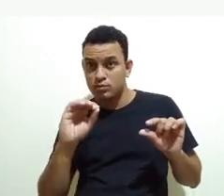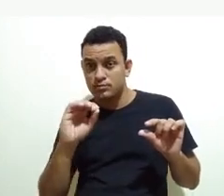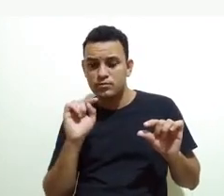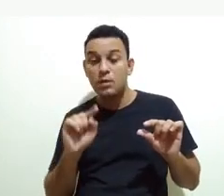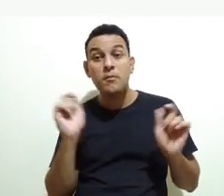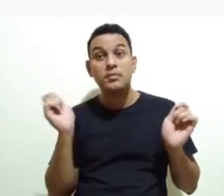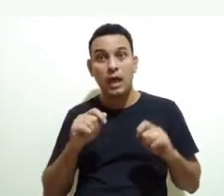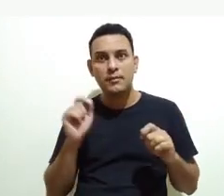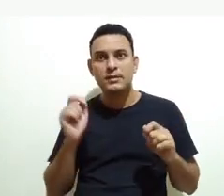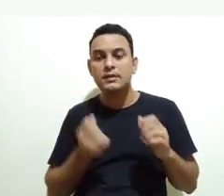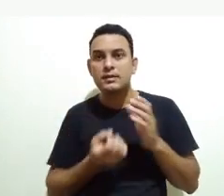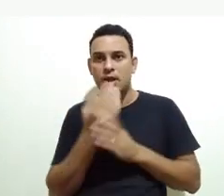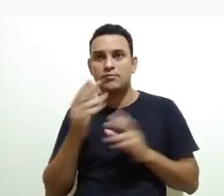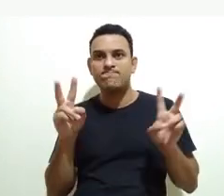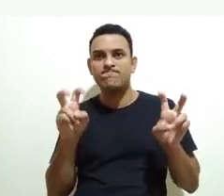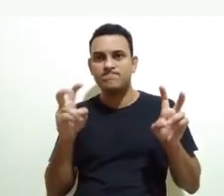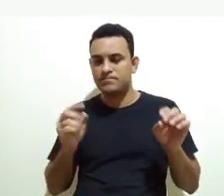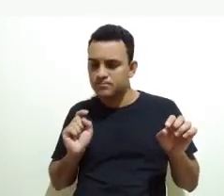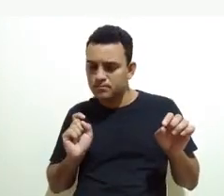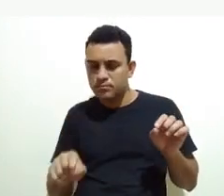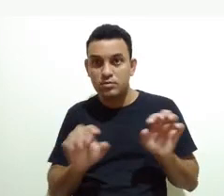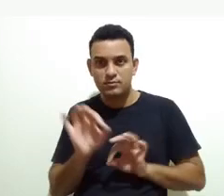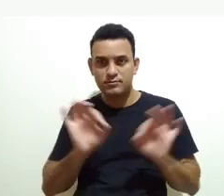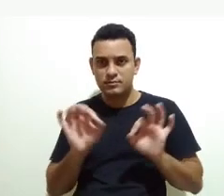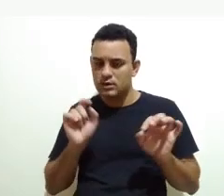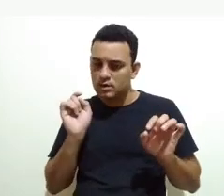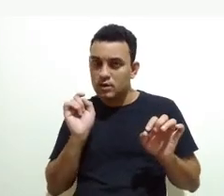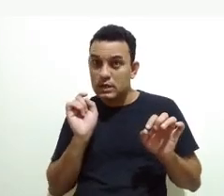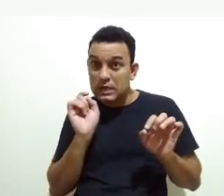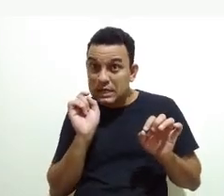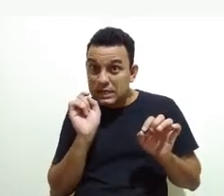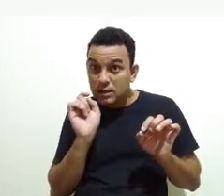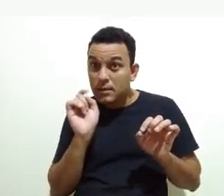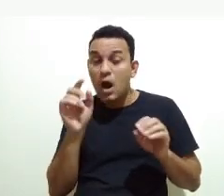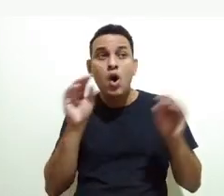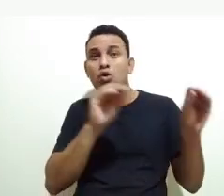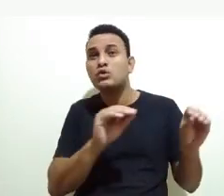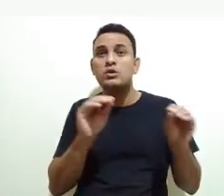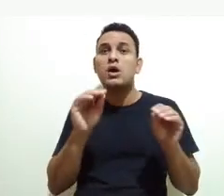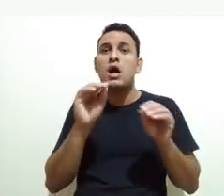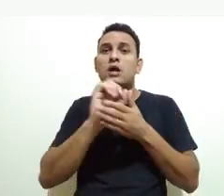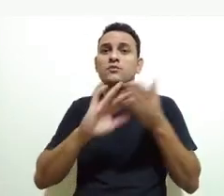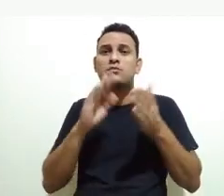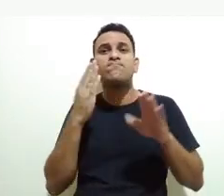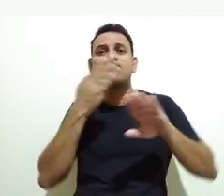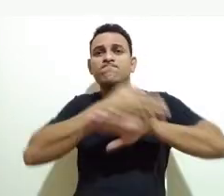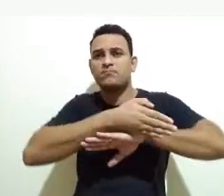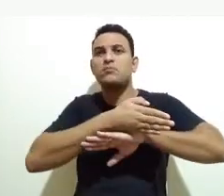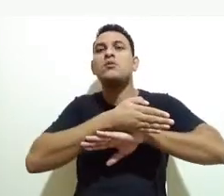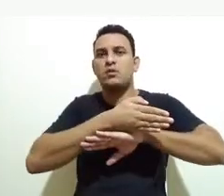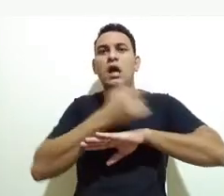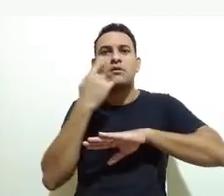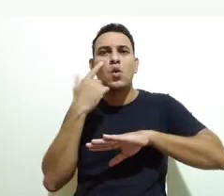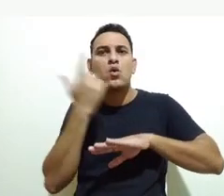a opção Tópico, que permite a criação de tópicos organizacionais neste ambiente de criação, para